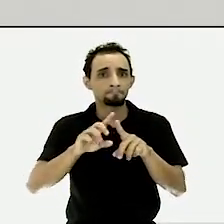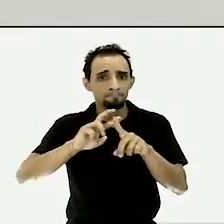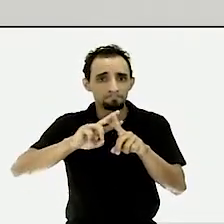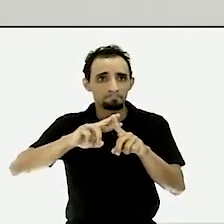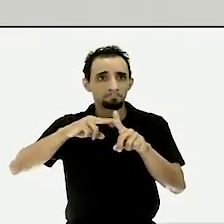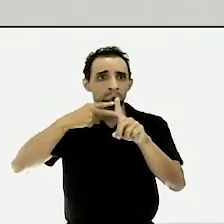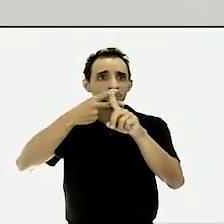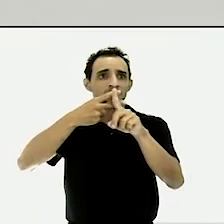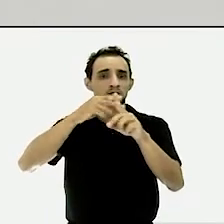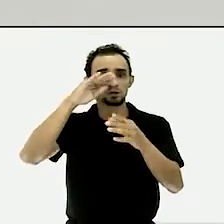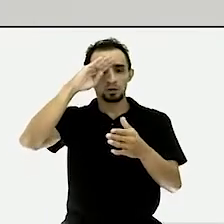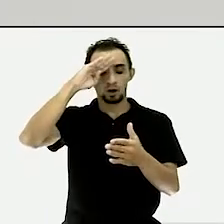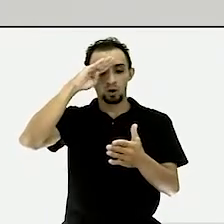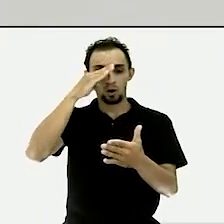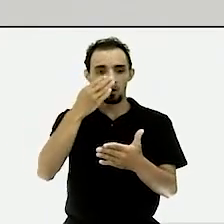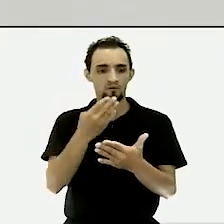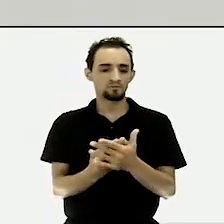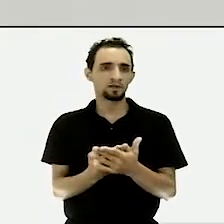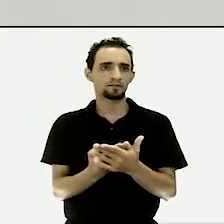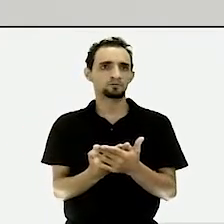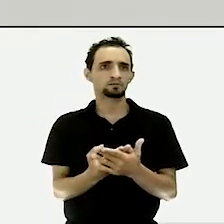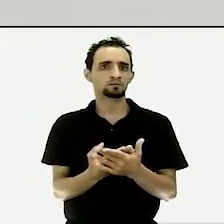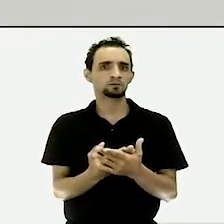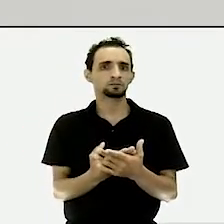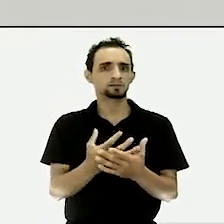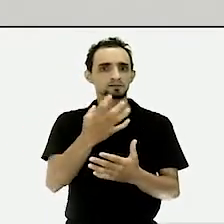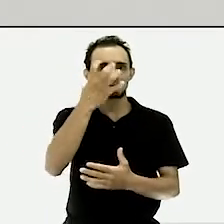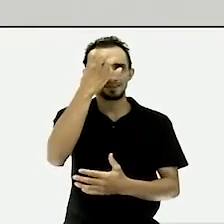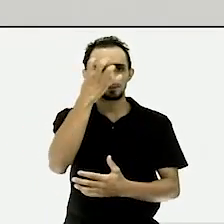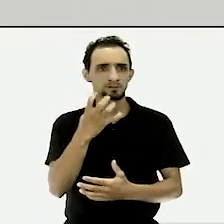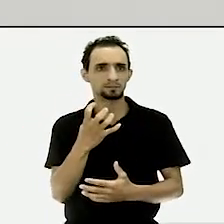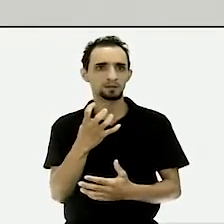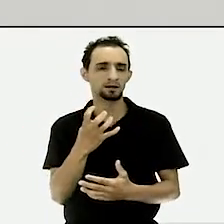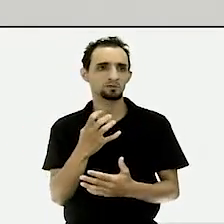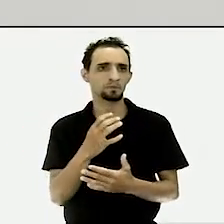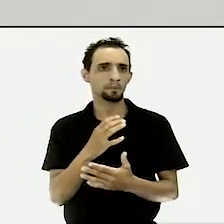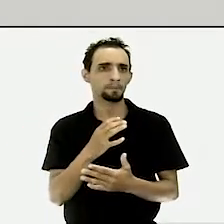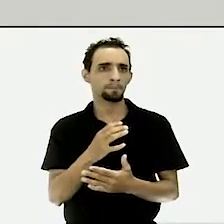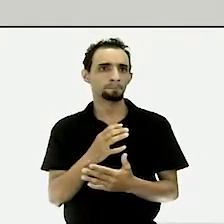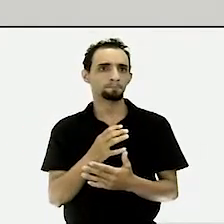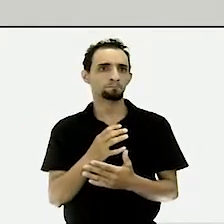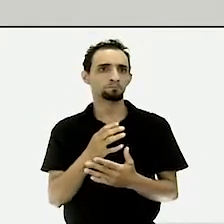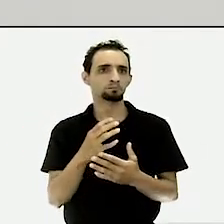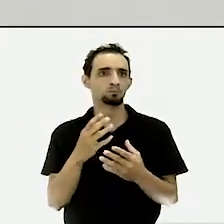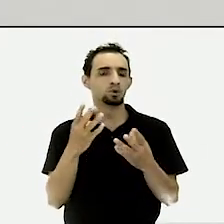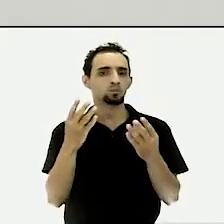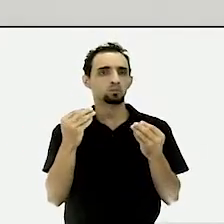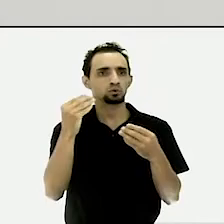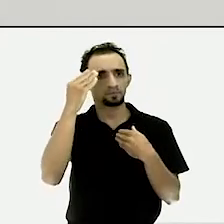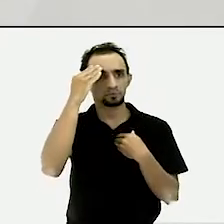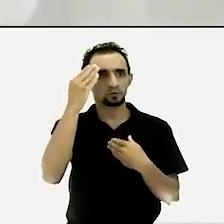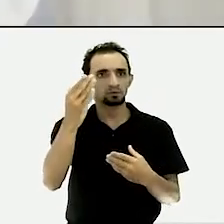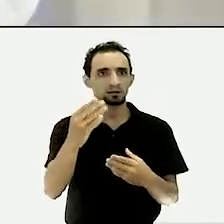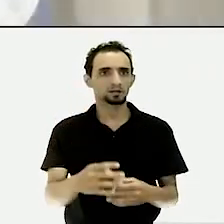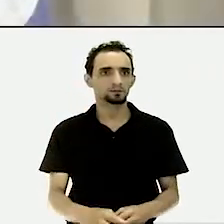tem que concretizar. Na hora que concretizar, a gente vai falar. Mas são coisas boas, tá bom? Então, parabéns pelo assunto.